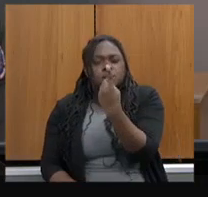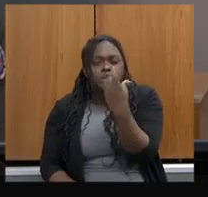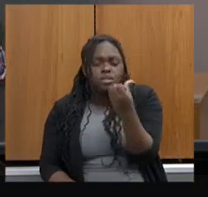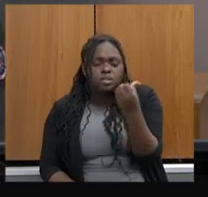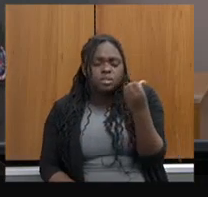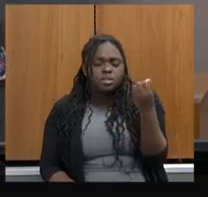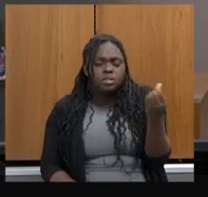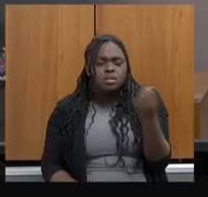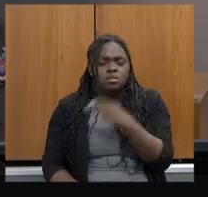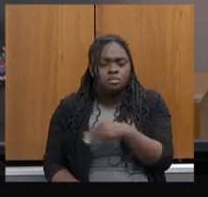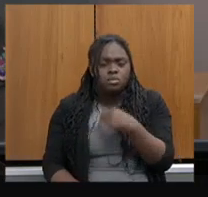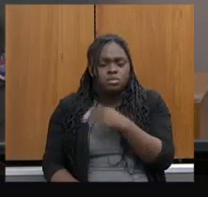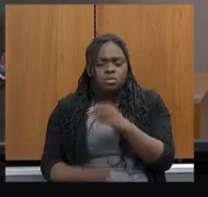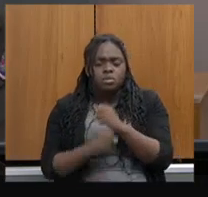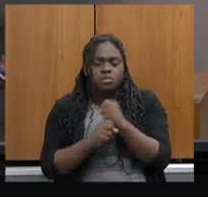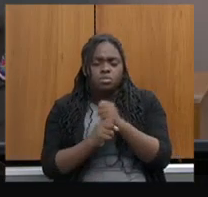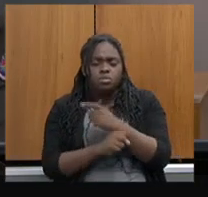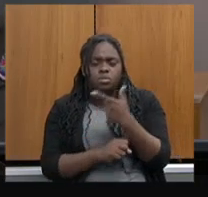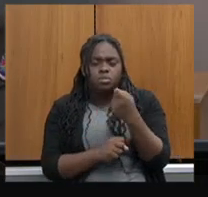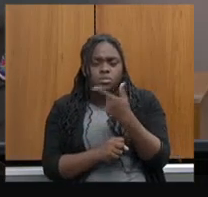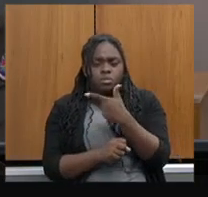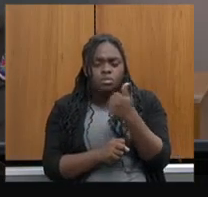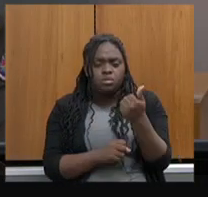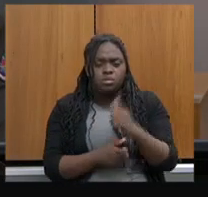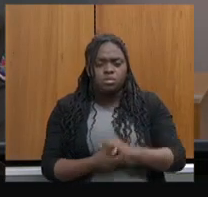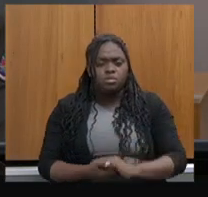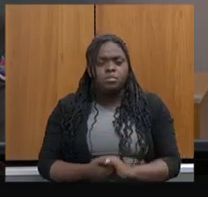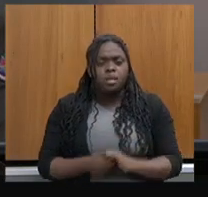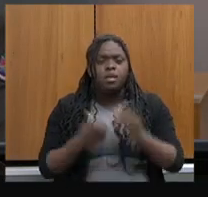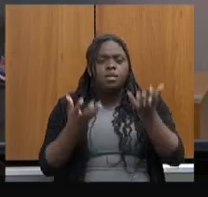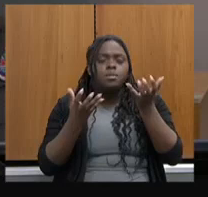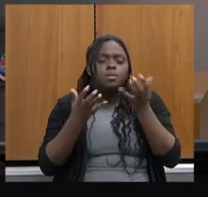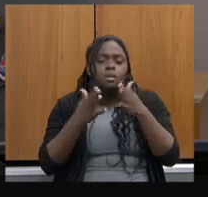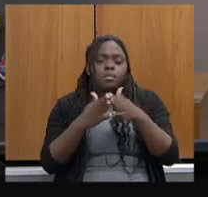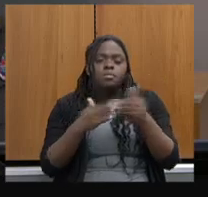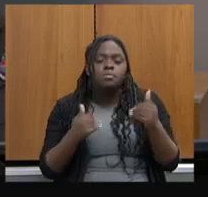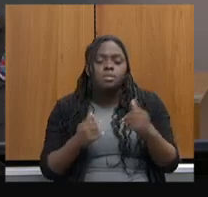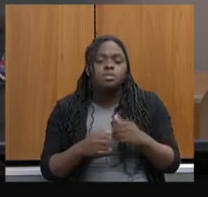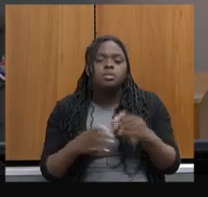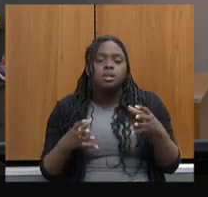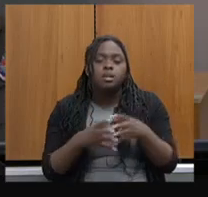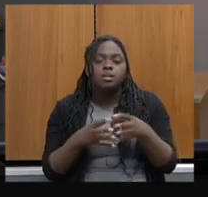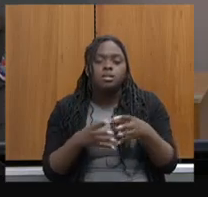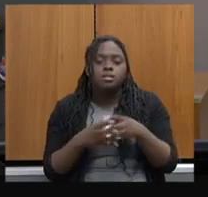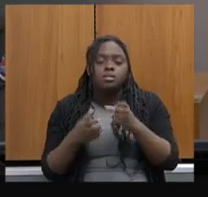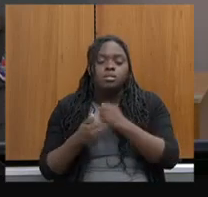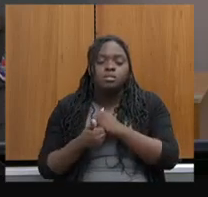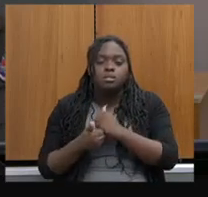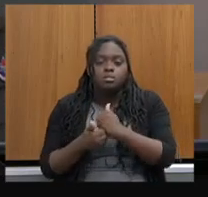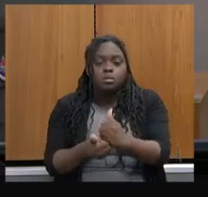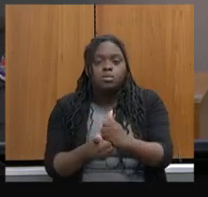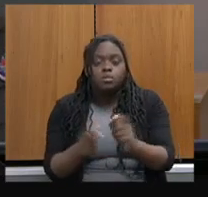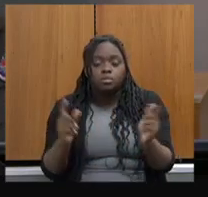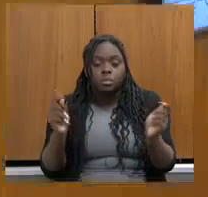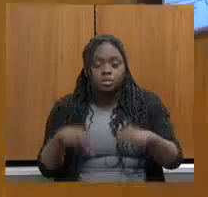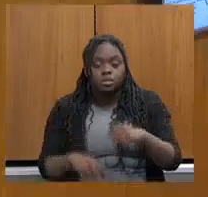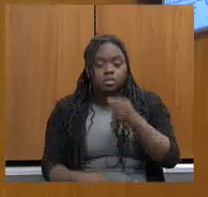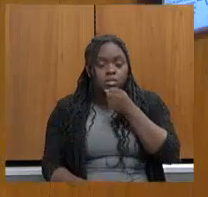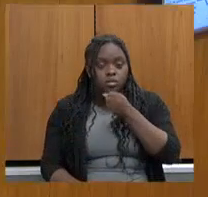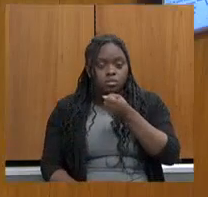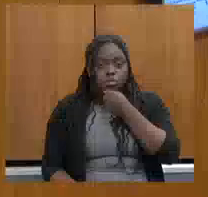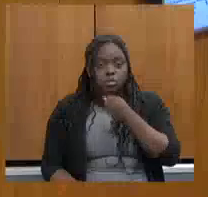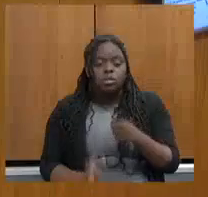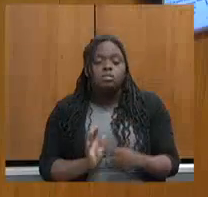2021 eu gostaria de dentro do meu tempo pedir a nossa equipe de apoio que pudesse passar uma reportagem